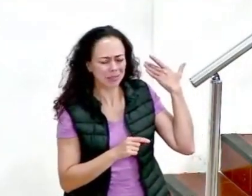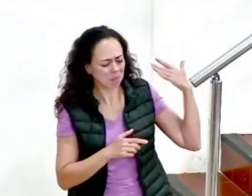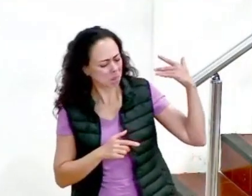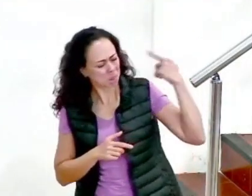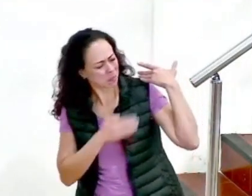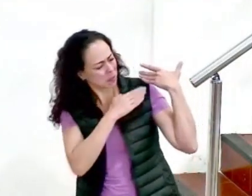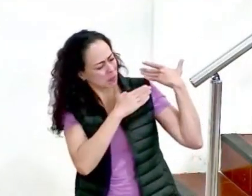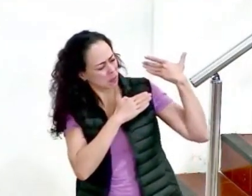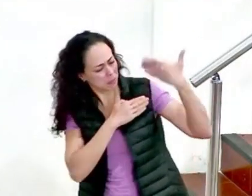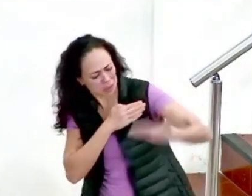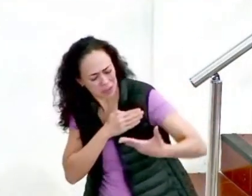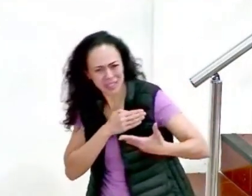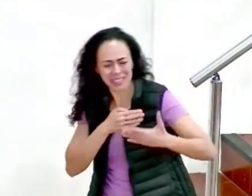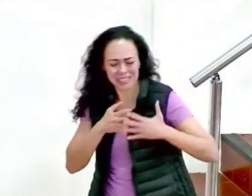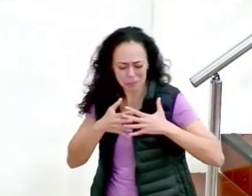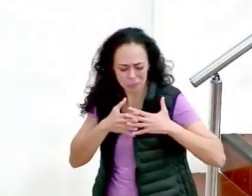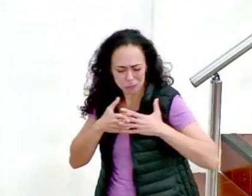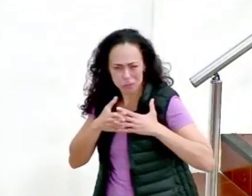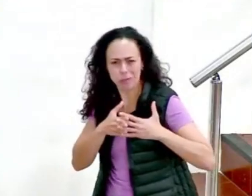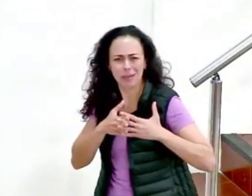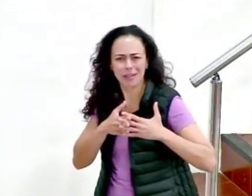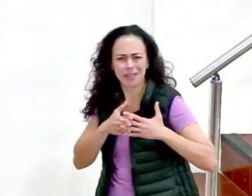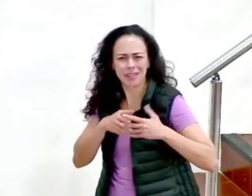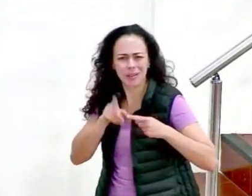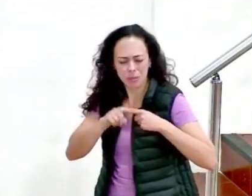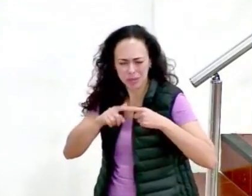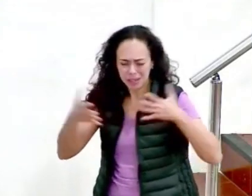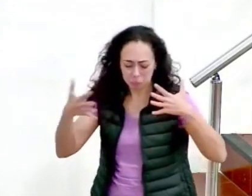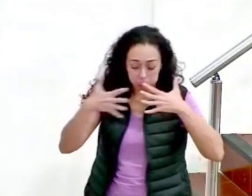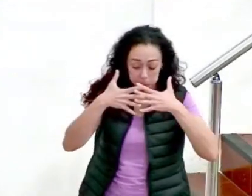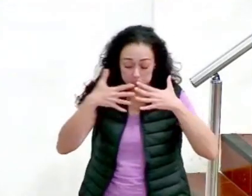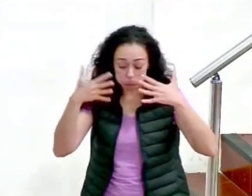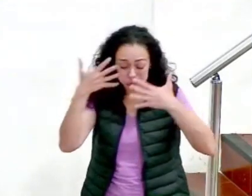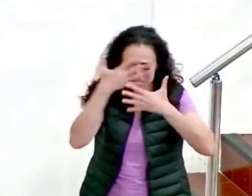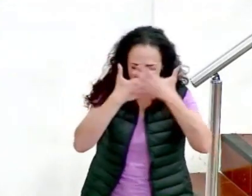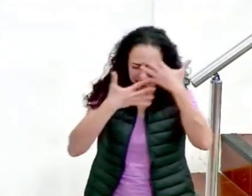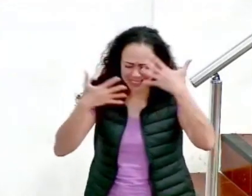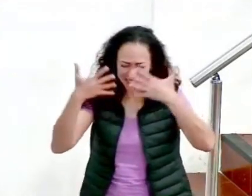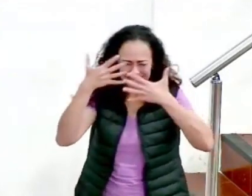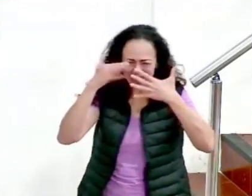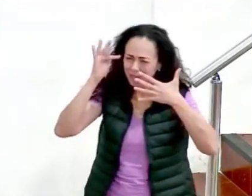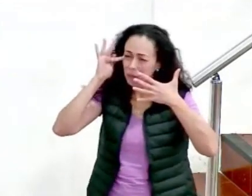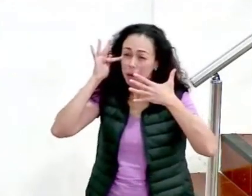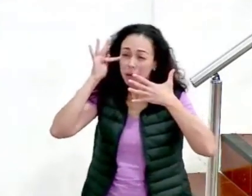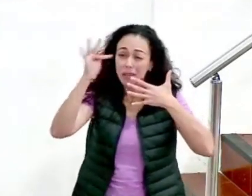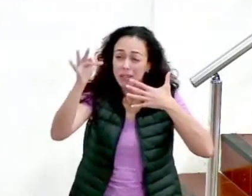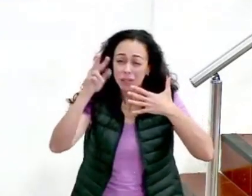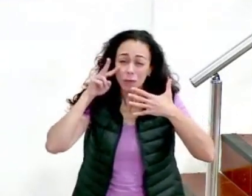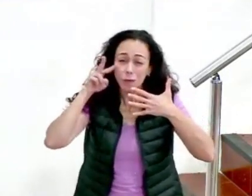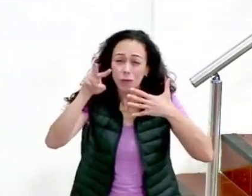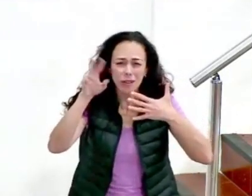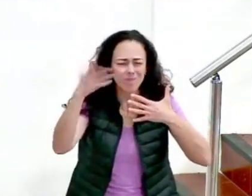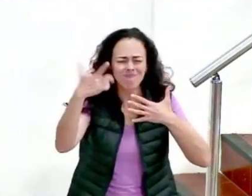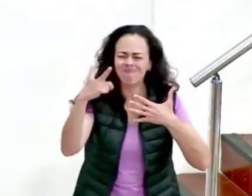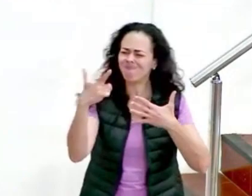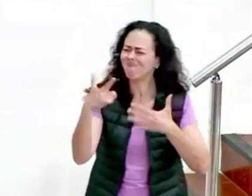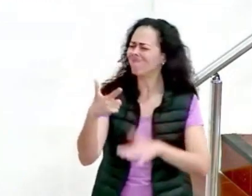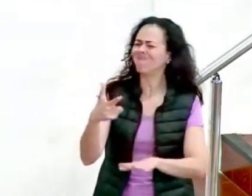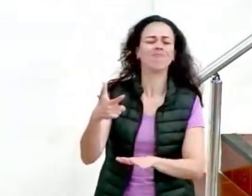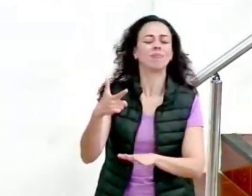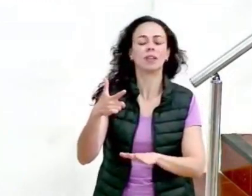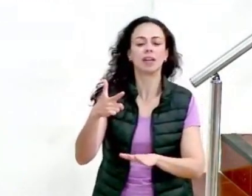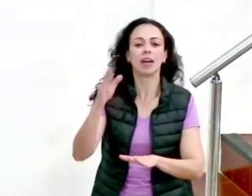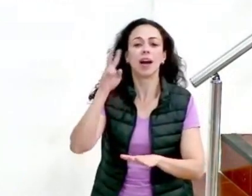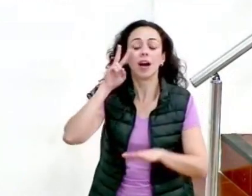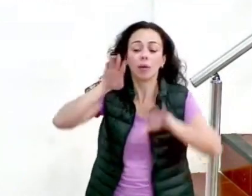interferem no seu presente, você não consegue olhar para o futuro. Mas quando você de fato deixa o passado resolvido na cruz do Calvário, você vê